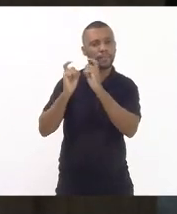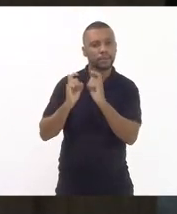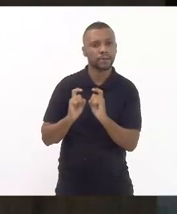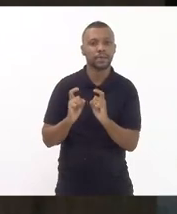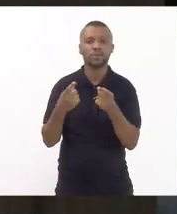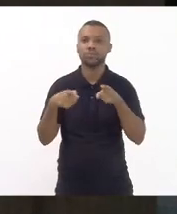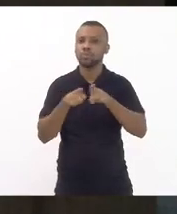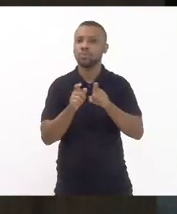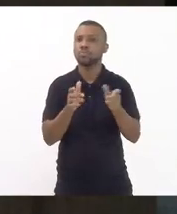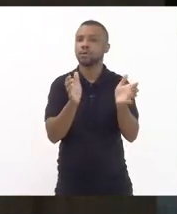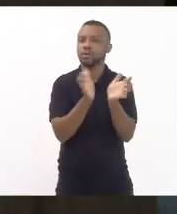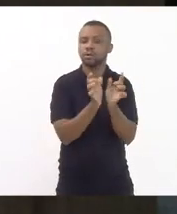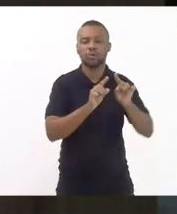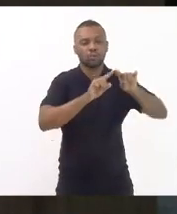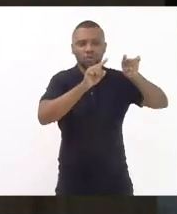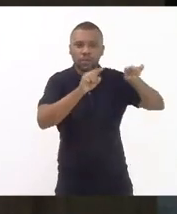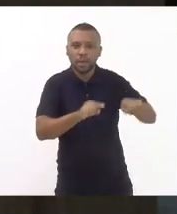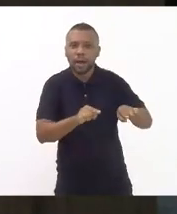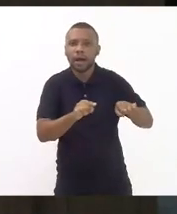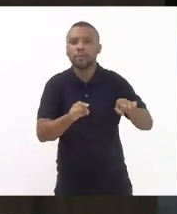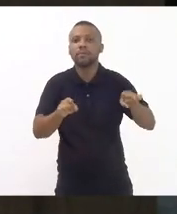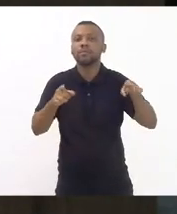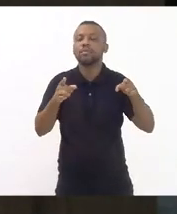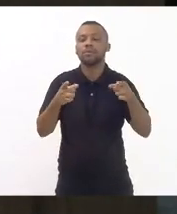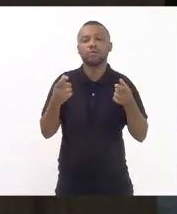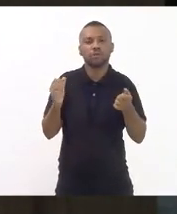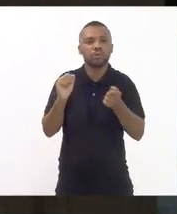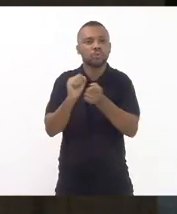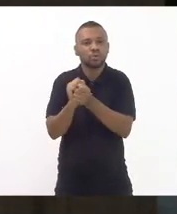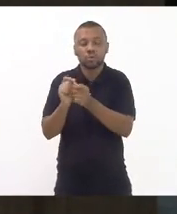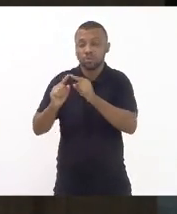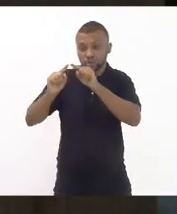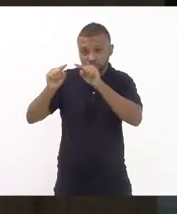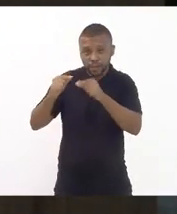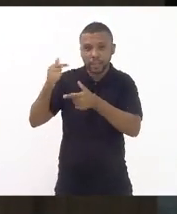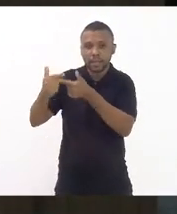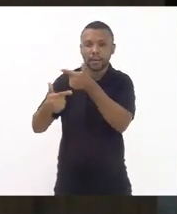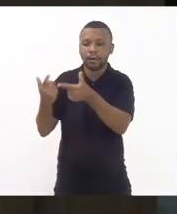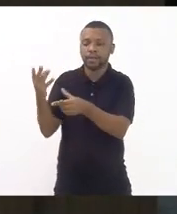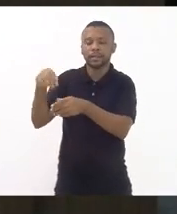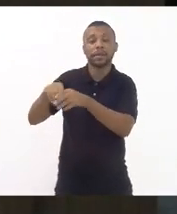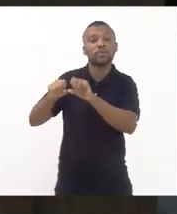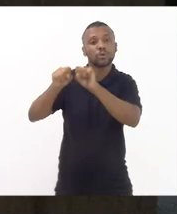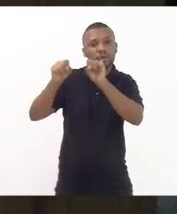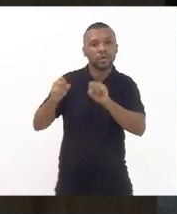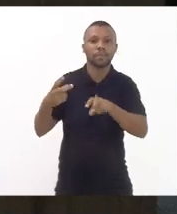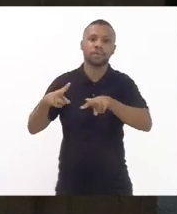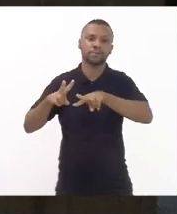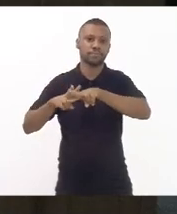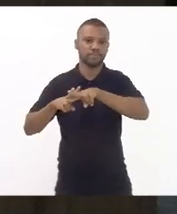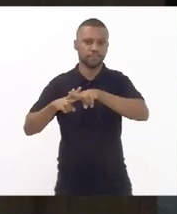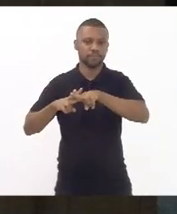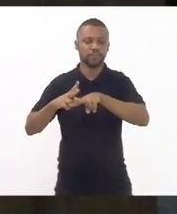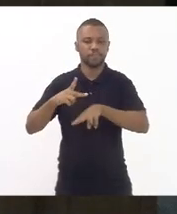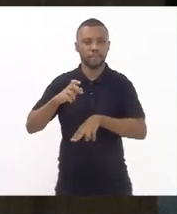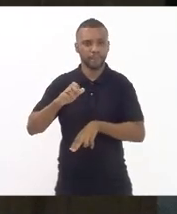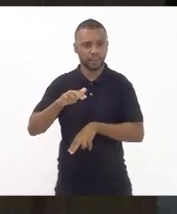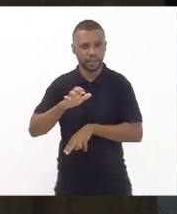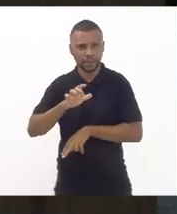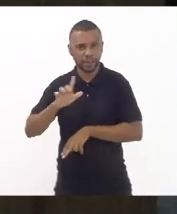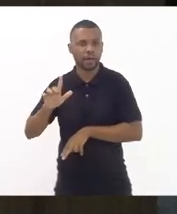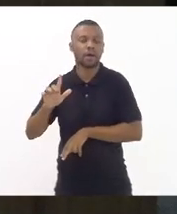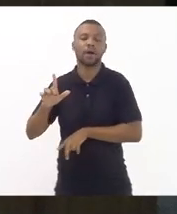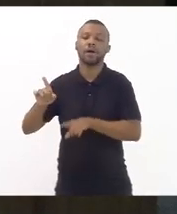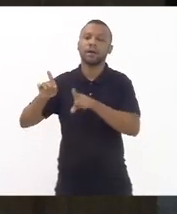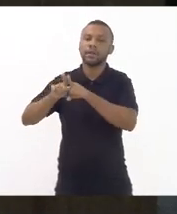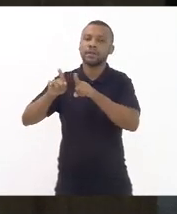categoria dos agentes, com o conjunto dos servidores que atuam no sistema penitenciário, mas também com o conjunto de instituições que estão